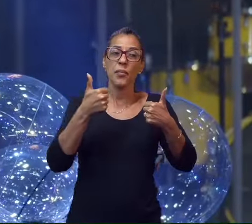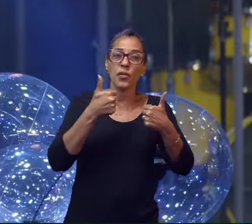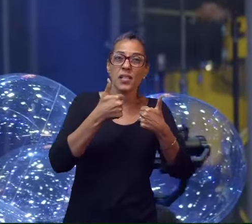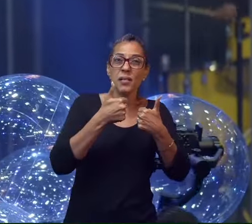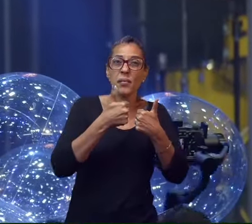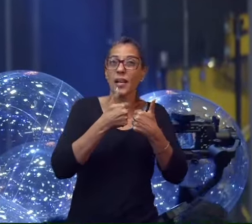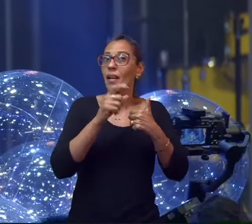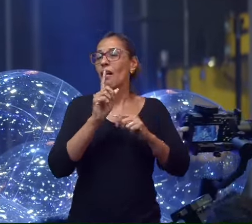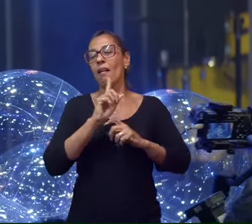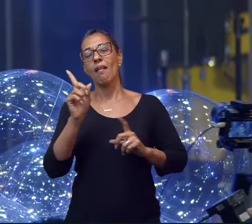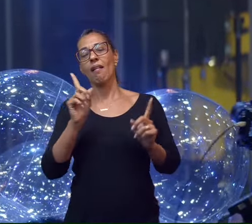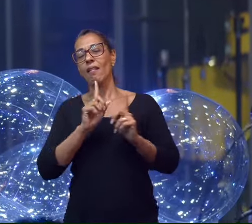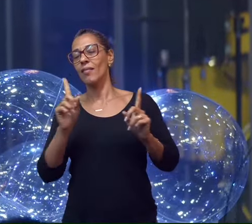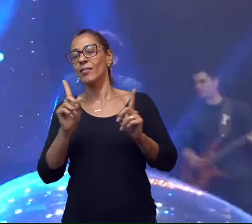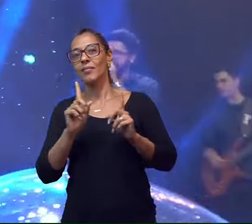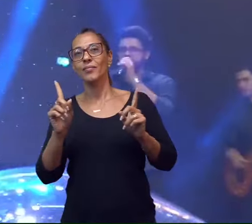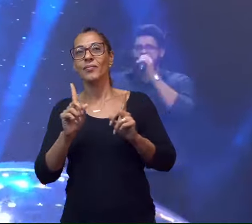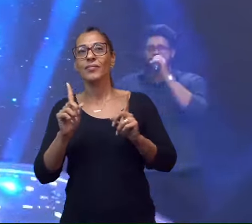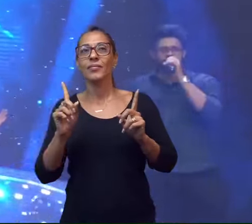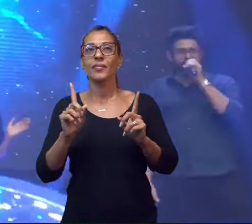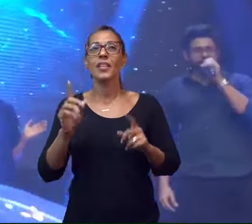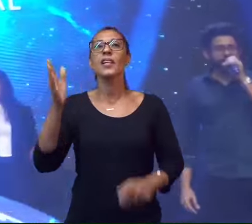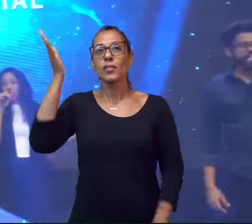Podem subir todos